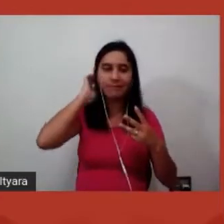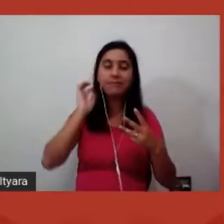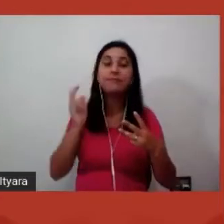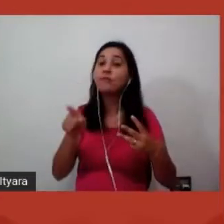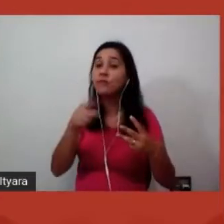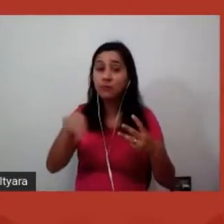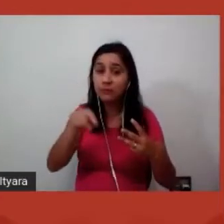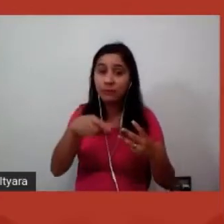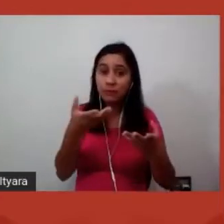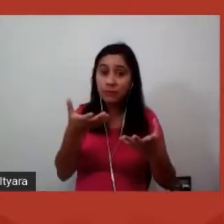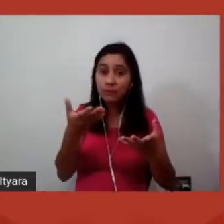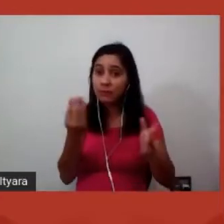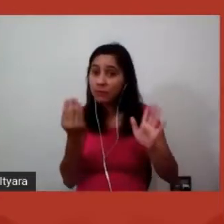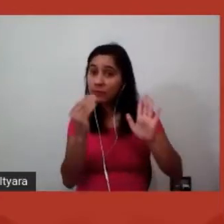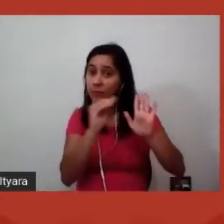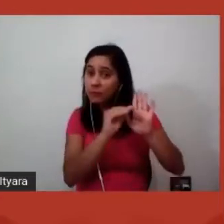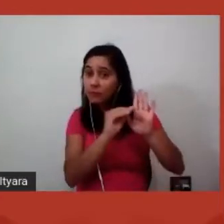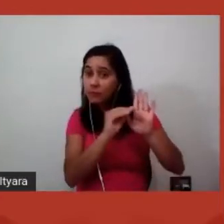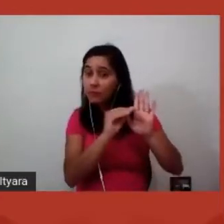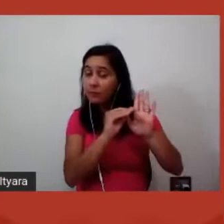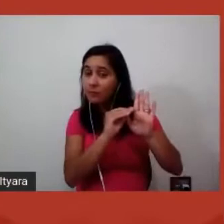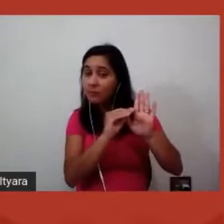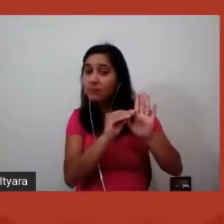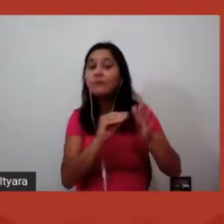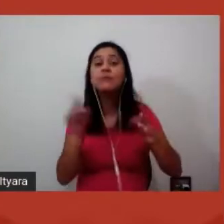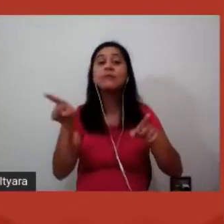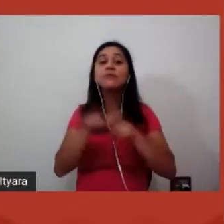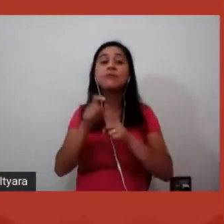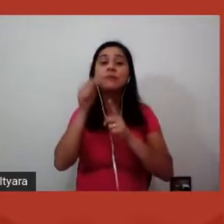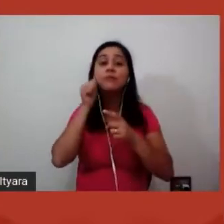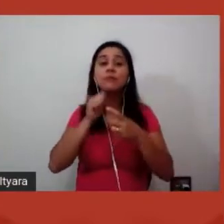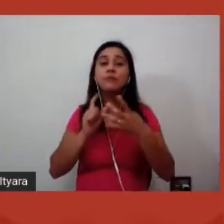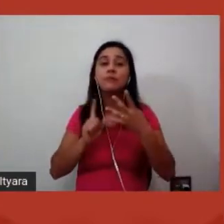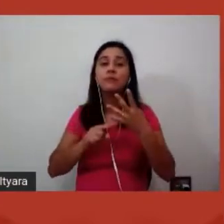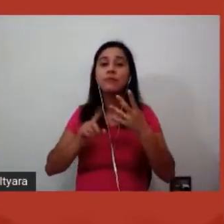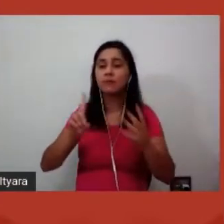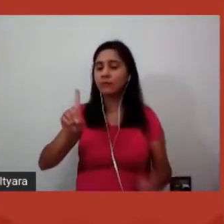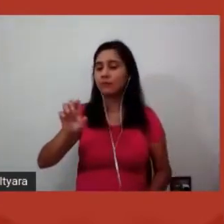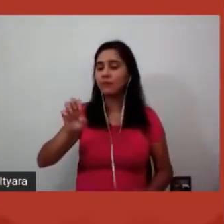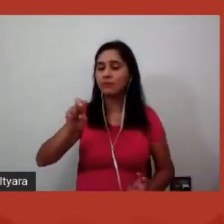Vocês não gostariam de colocar aí Denise?